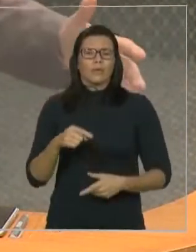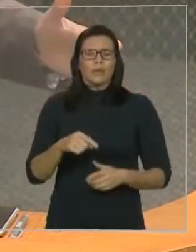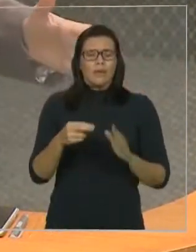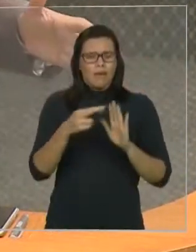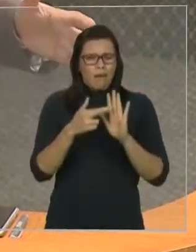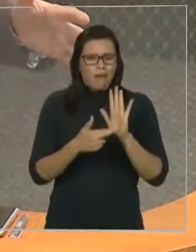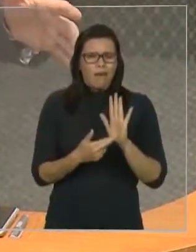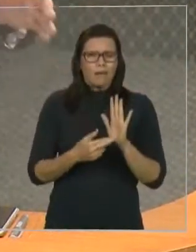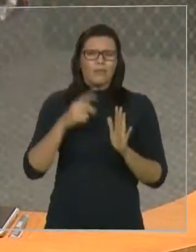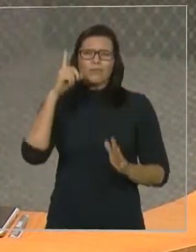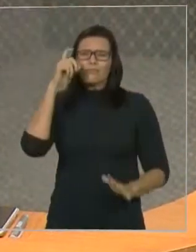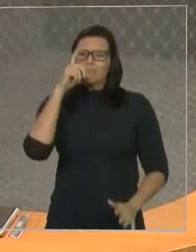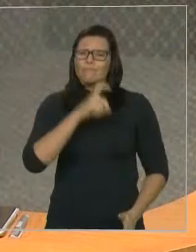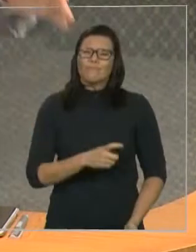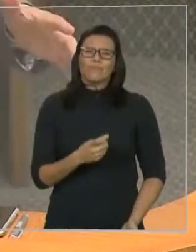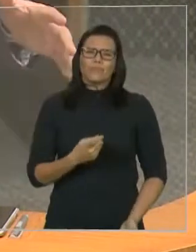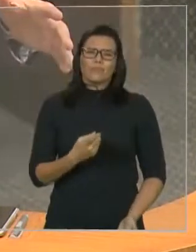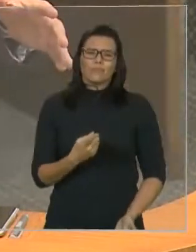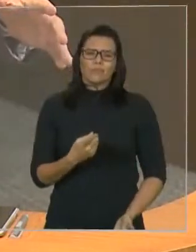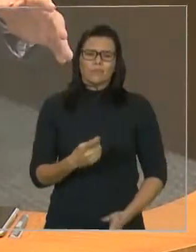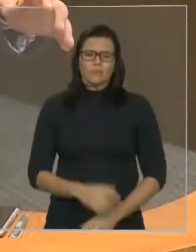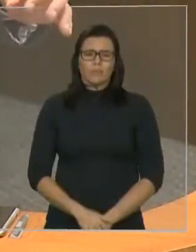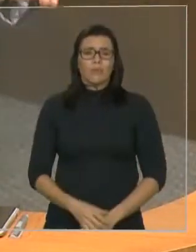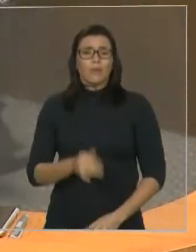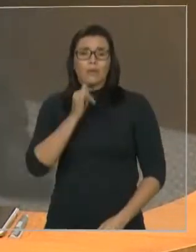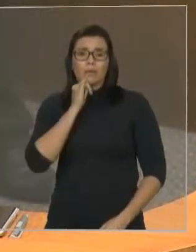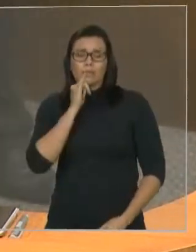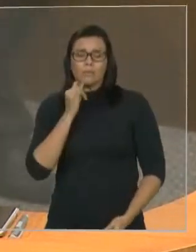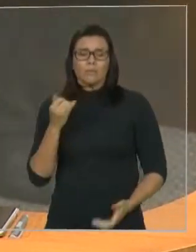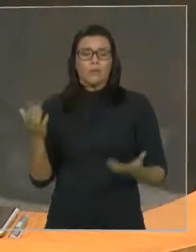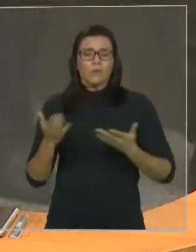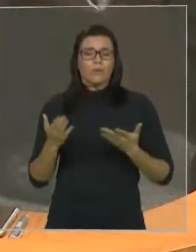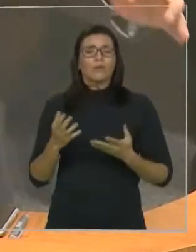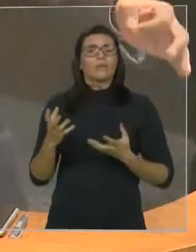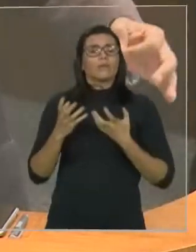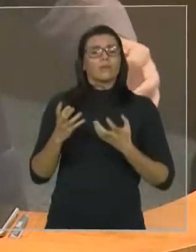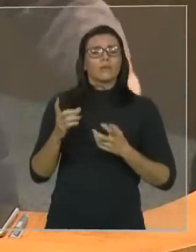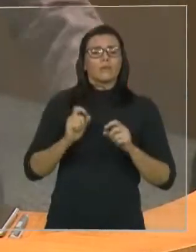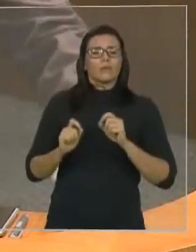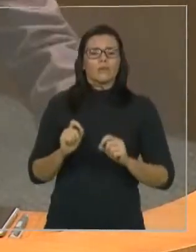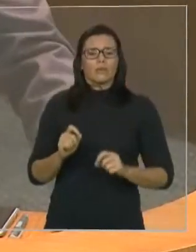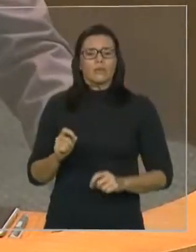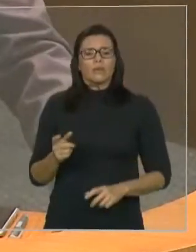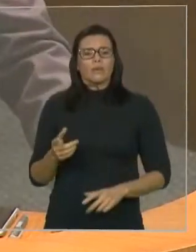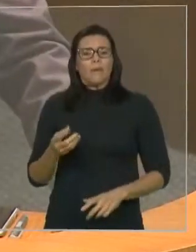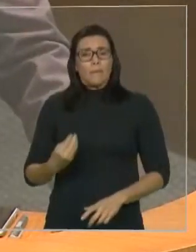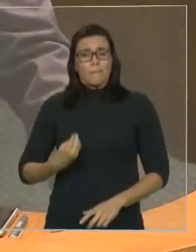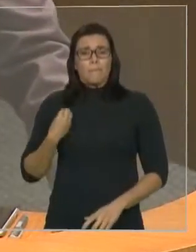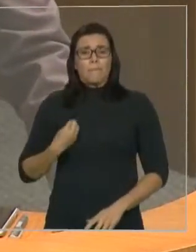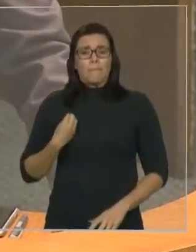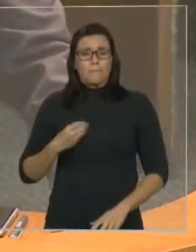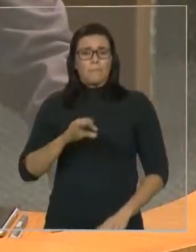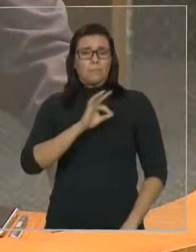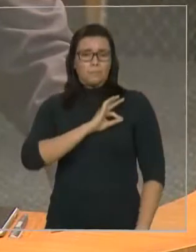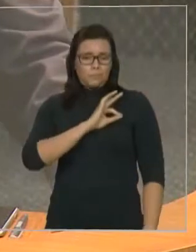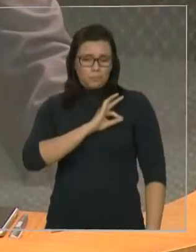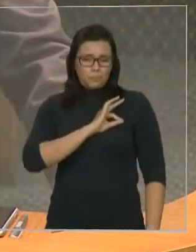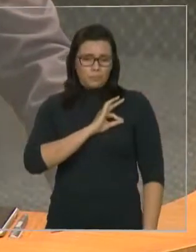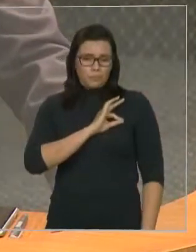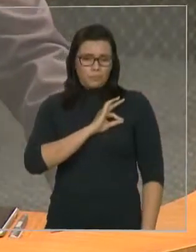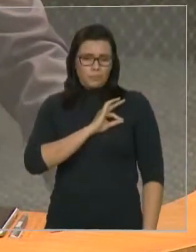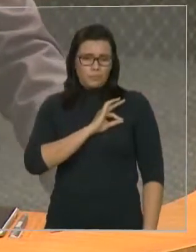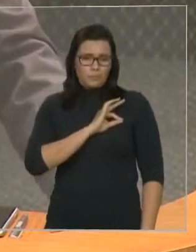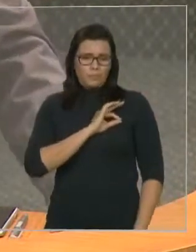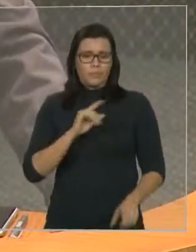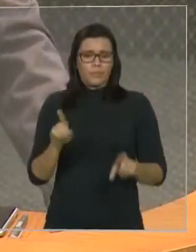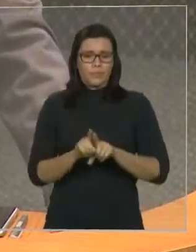exemplo, agora eles querem que haja a presença do policial e que seja